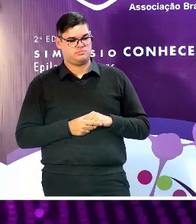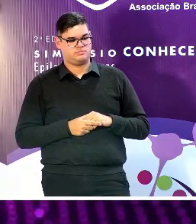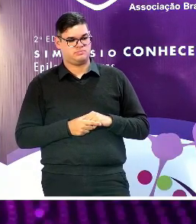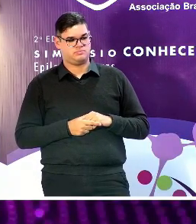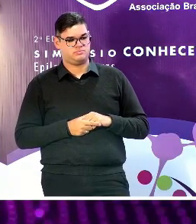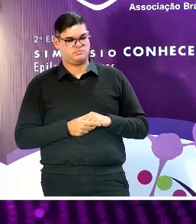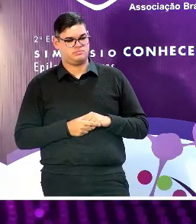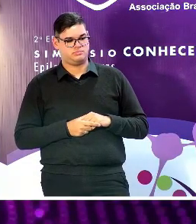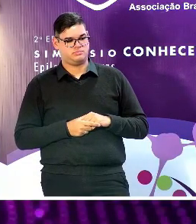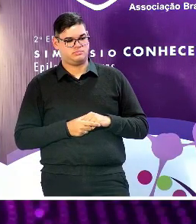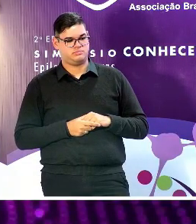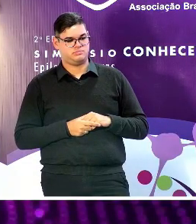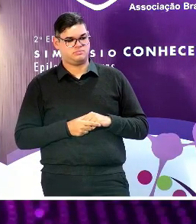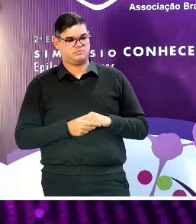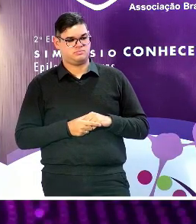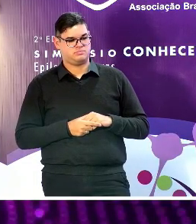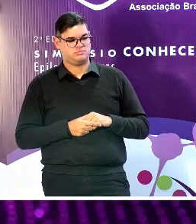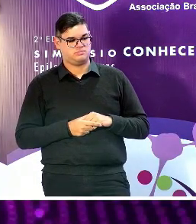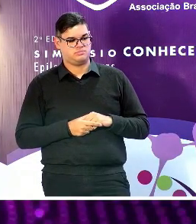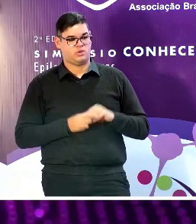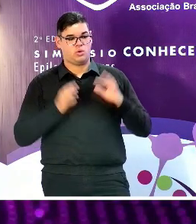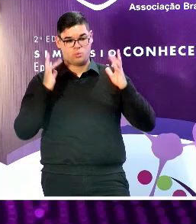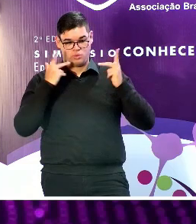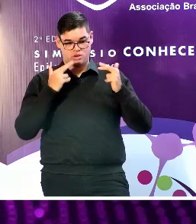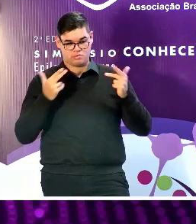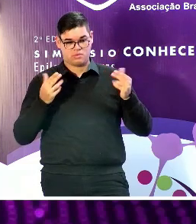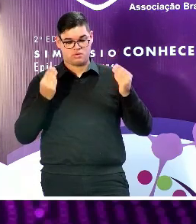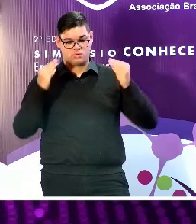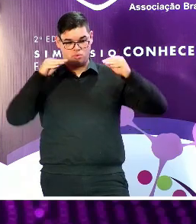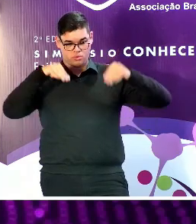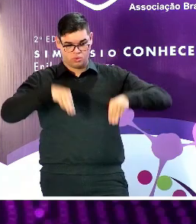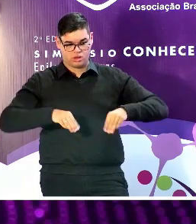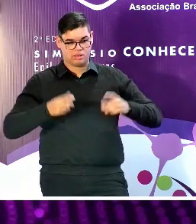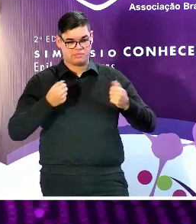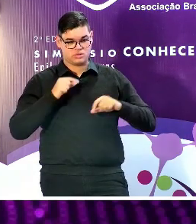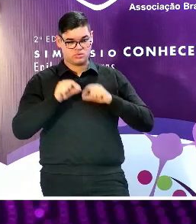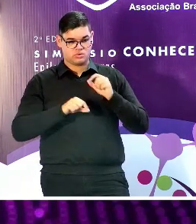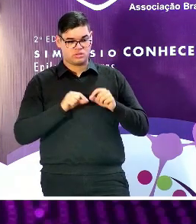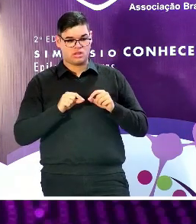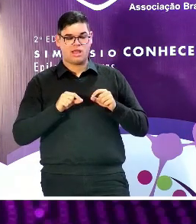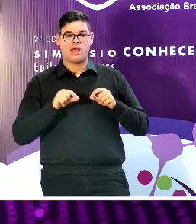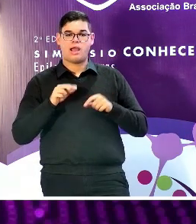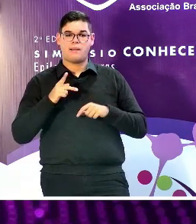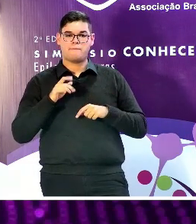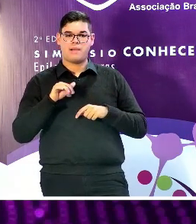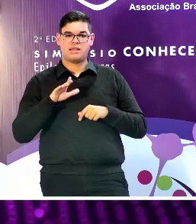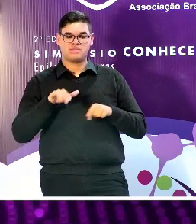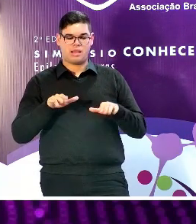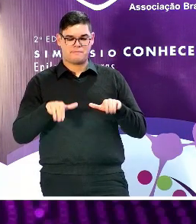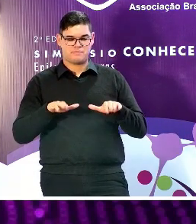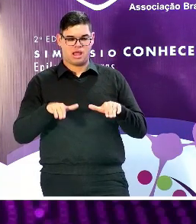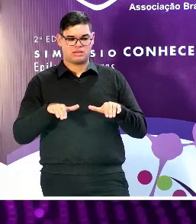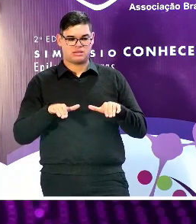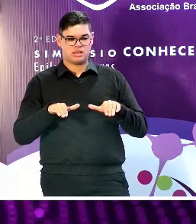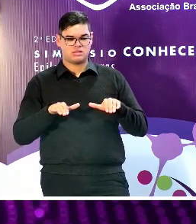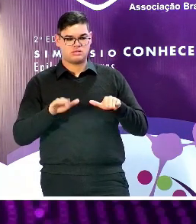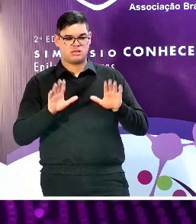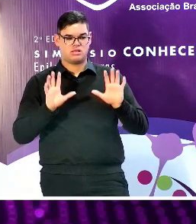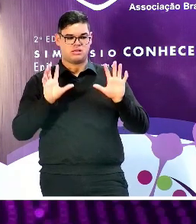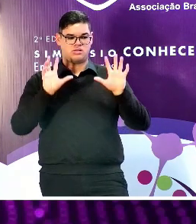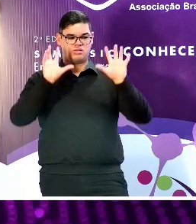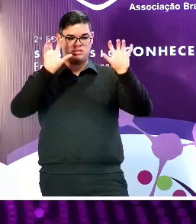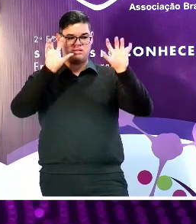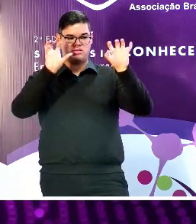Então, a gente coloca o animal, ele precisa ficar com as patinhas ali agarradinha. Eu acho que não dá para ir os 2 juntos,